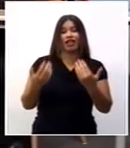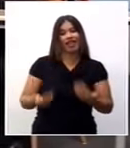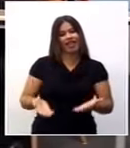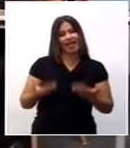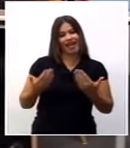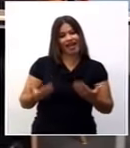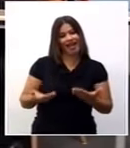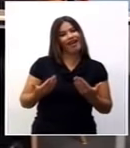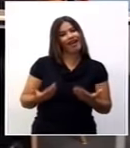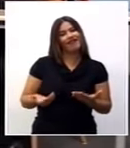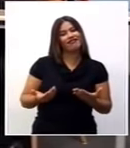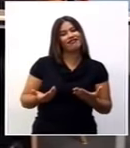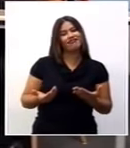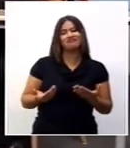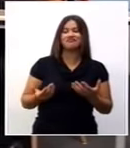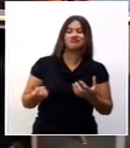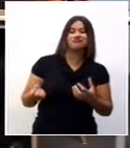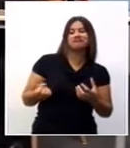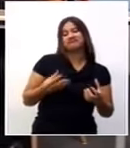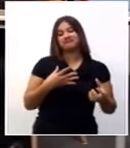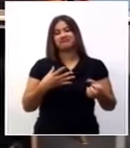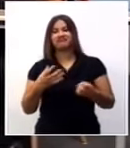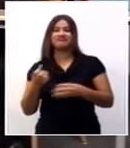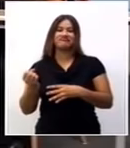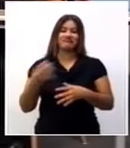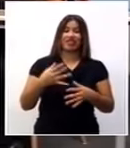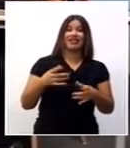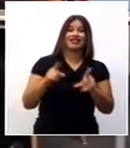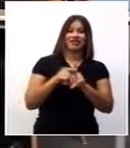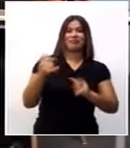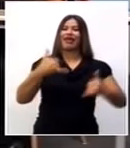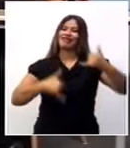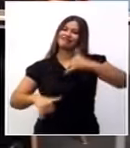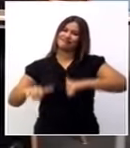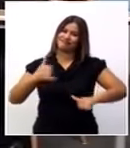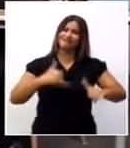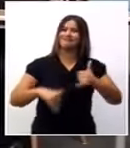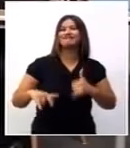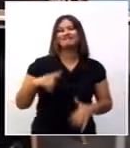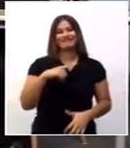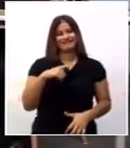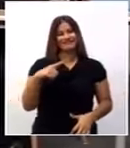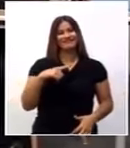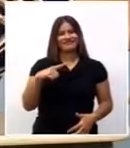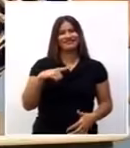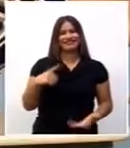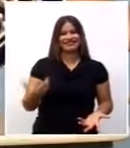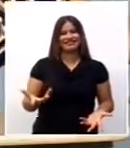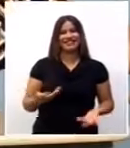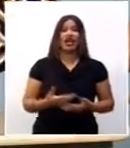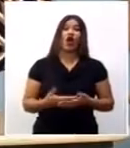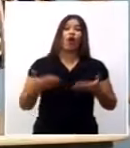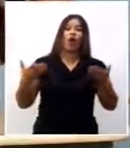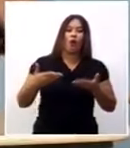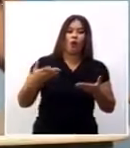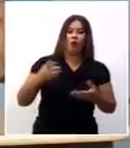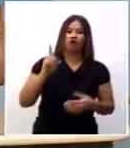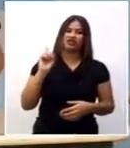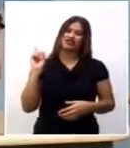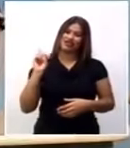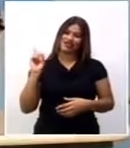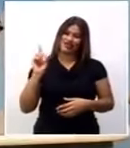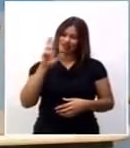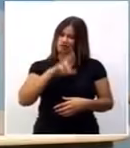leves, mais modernos e são elétricos. Sim, atualmente a gente não precisa mais utilizar esse tipo